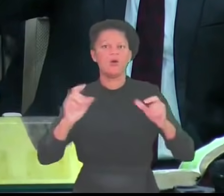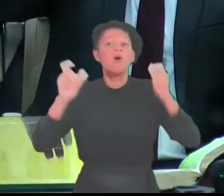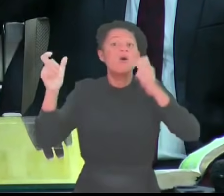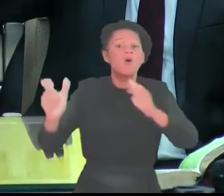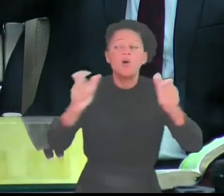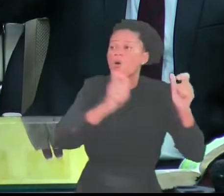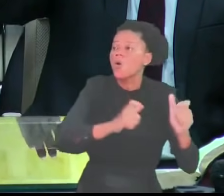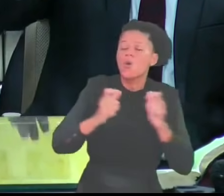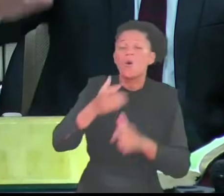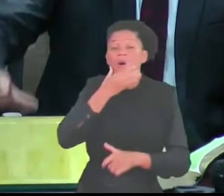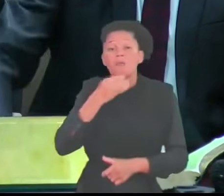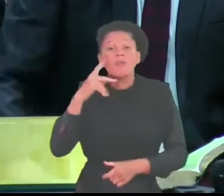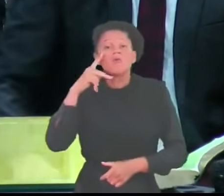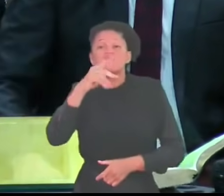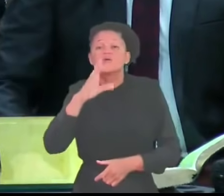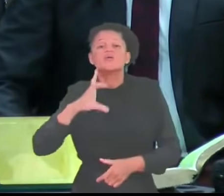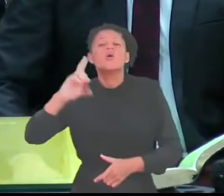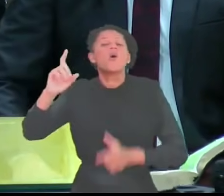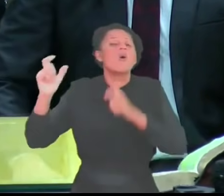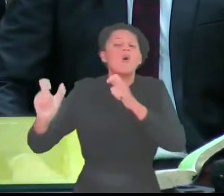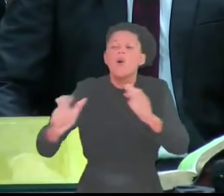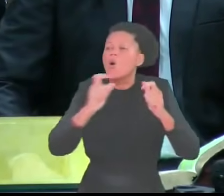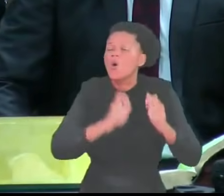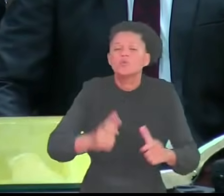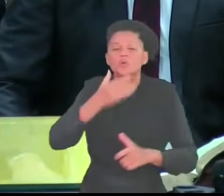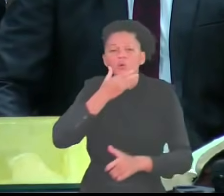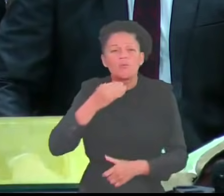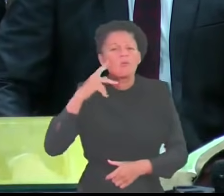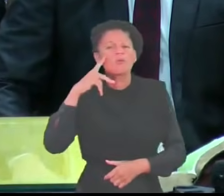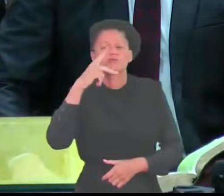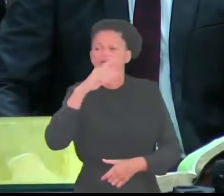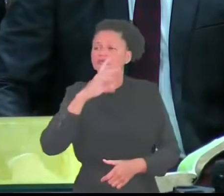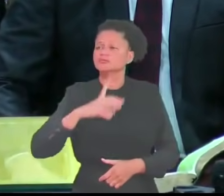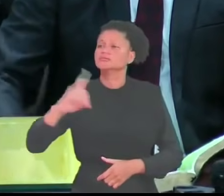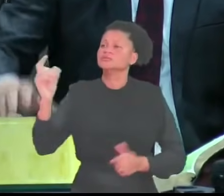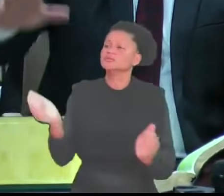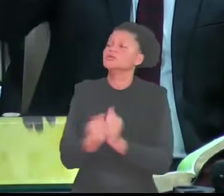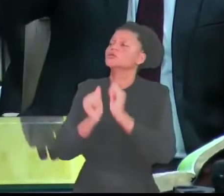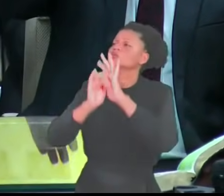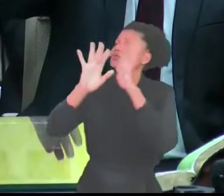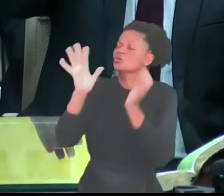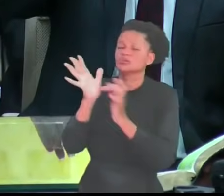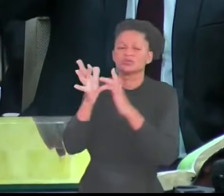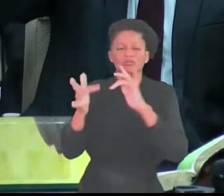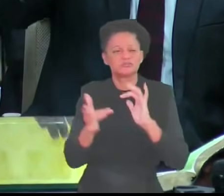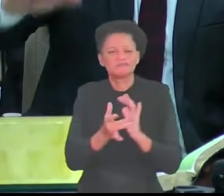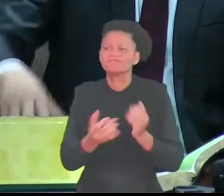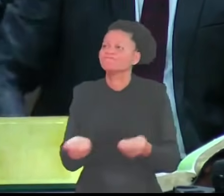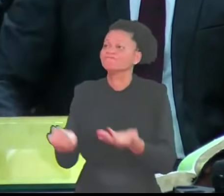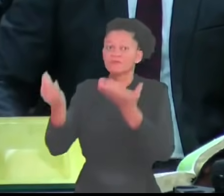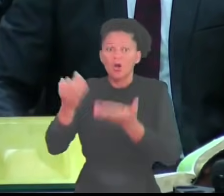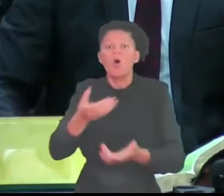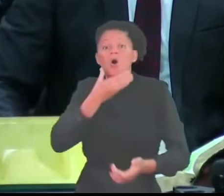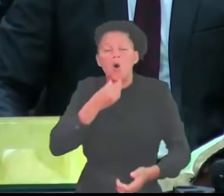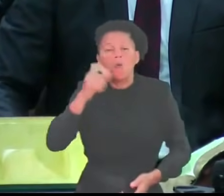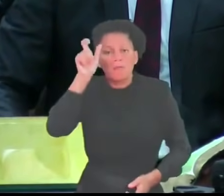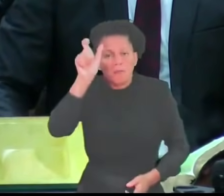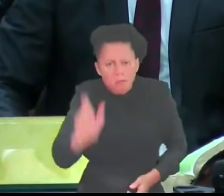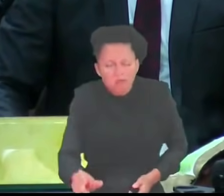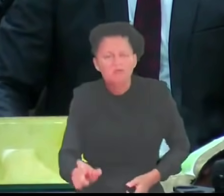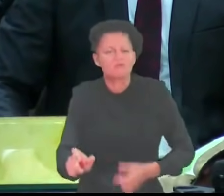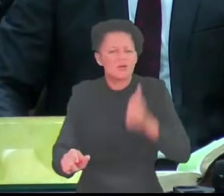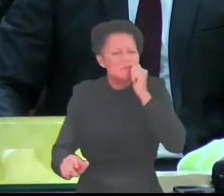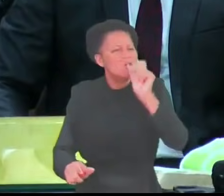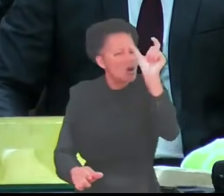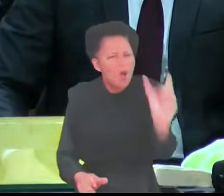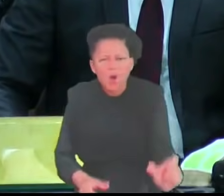o profeta de Deus? Onde está o profeta de Deus? Dê um glória para Jesus, o profeta. Você é